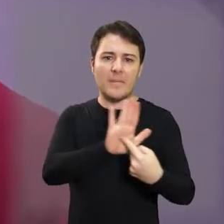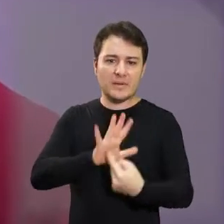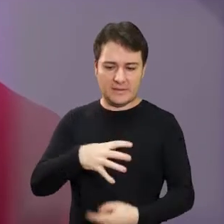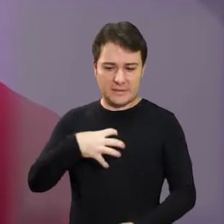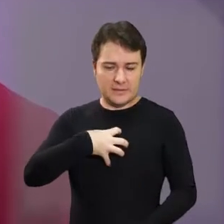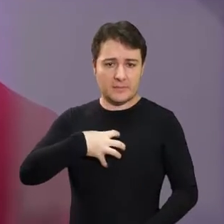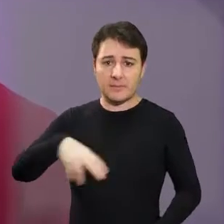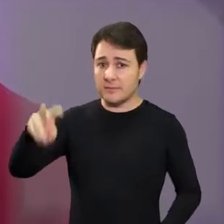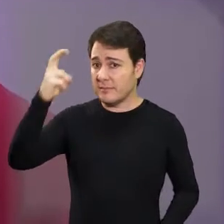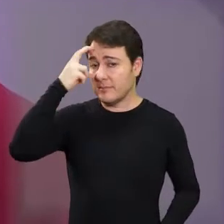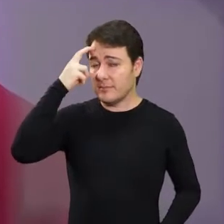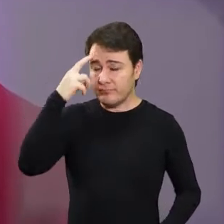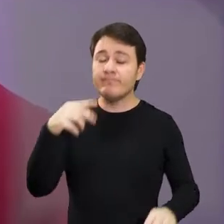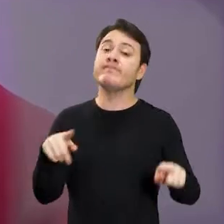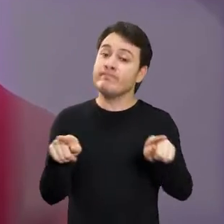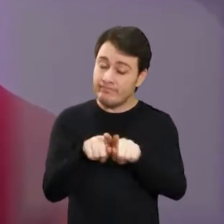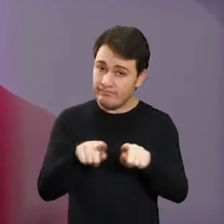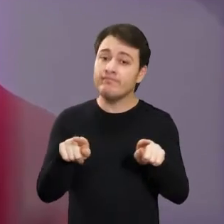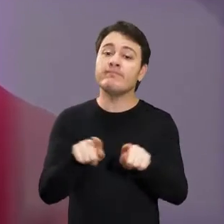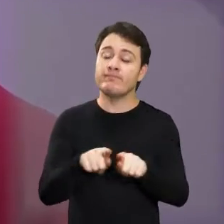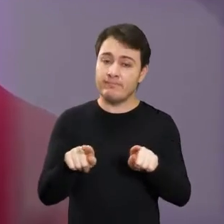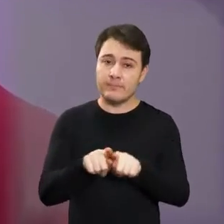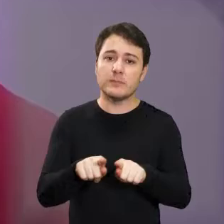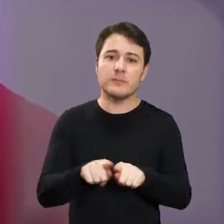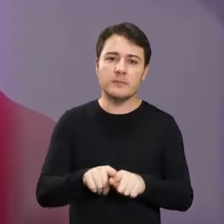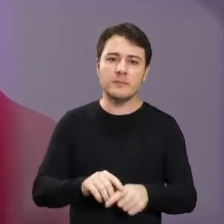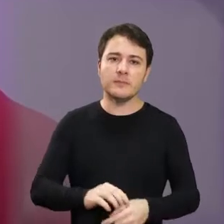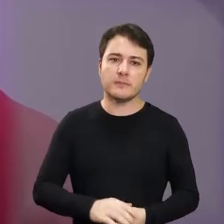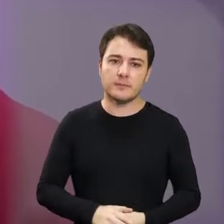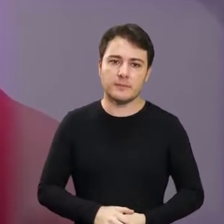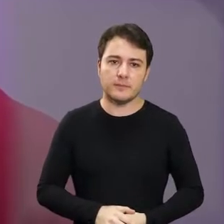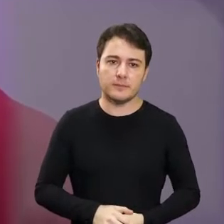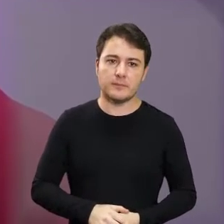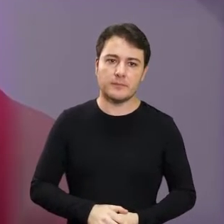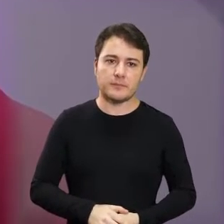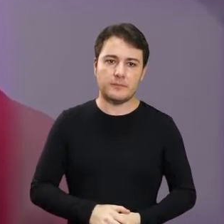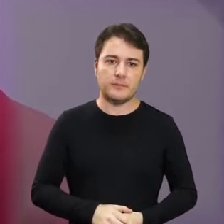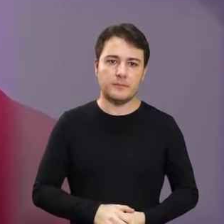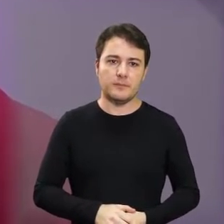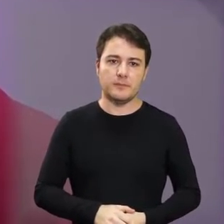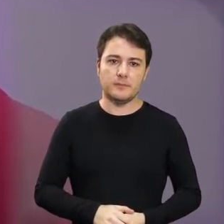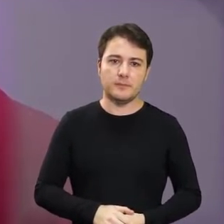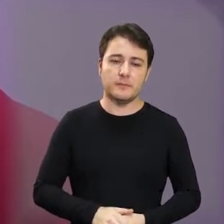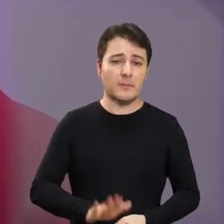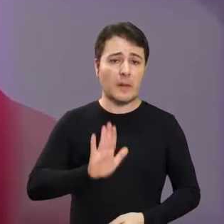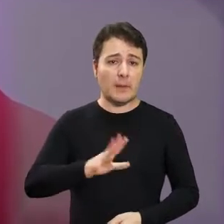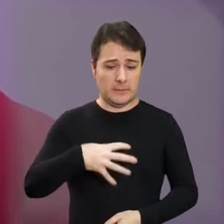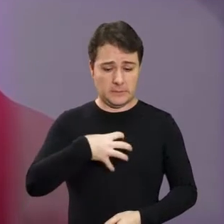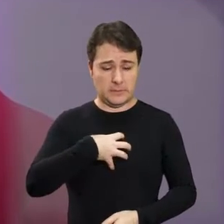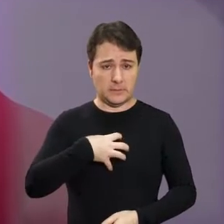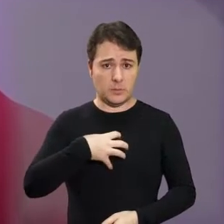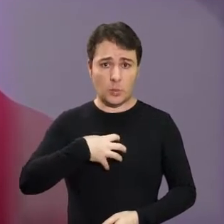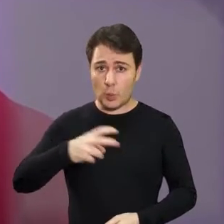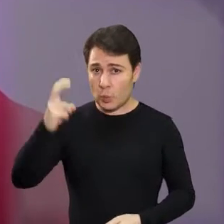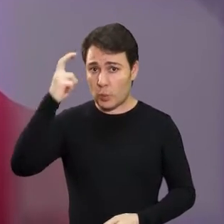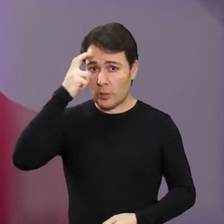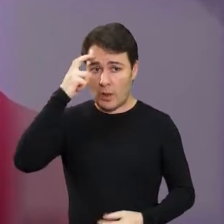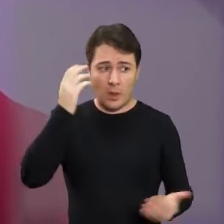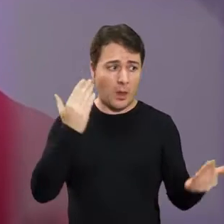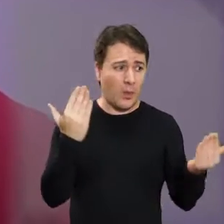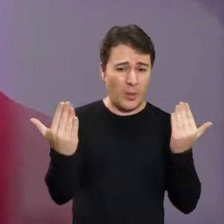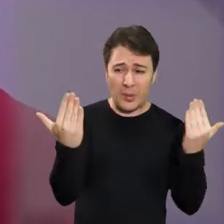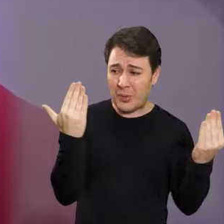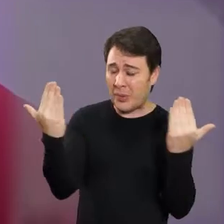o quanto que muitas vezes o peso cultural é importante. É algo muito difícil de se mensurar o